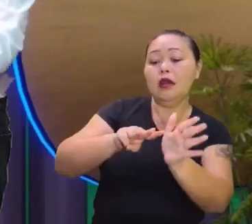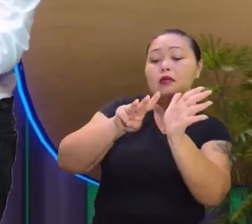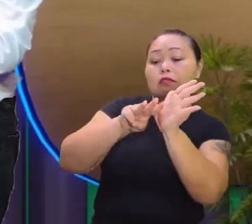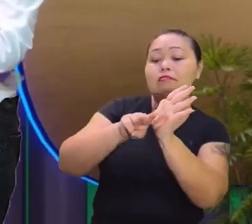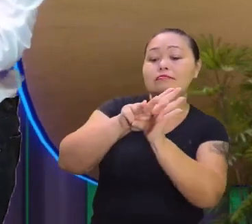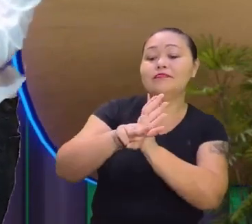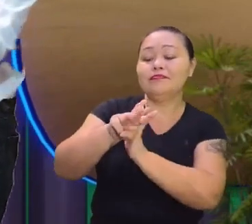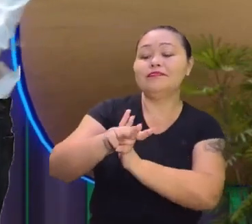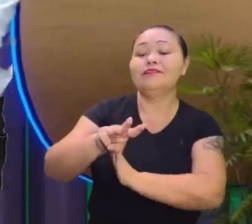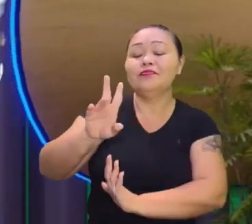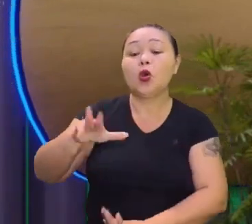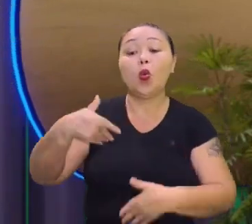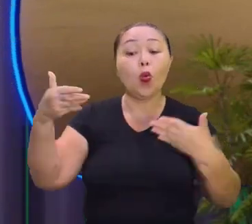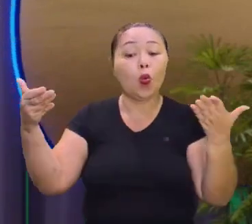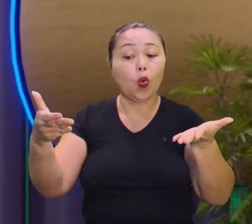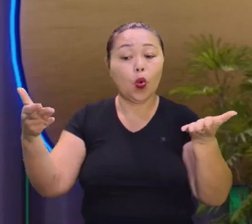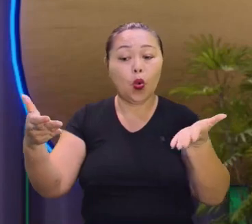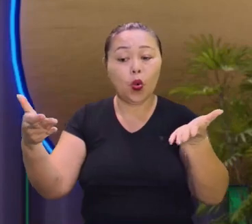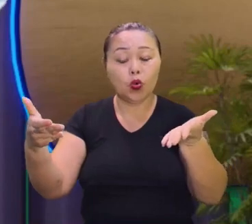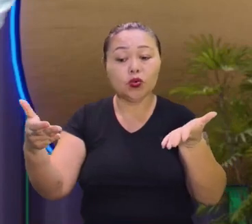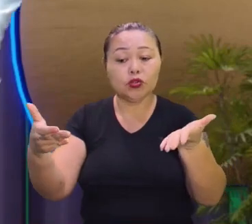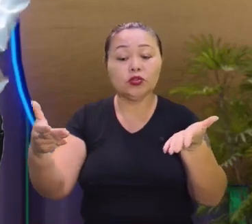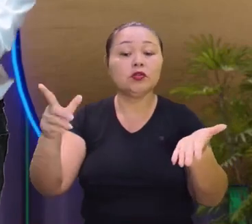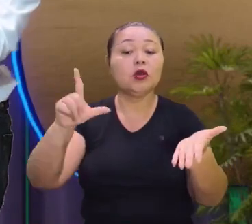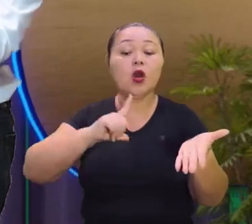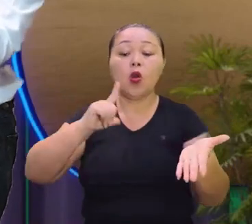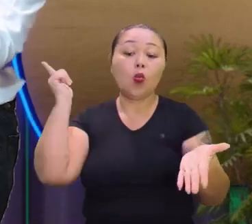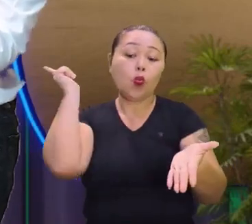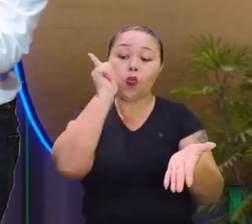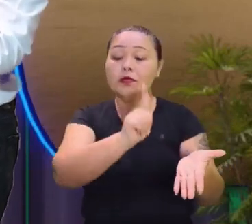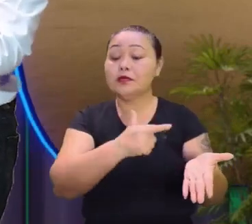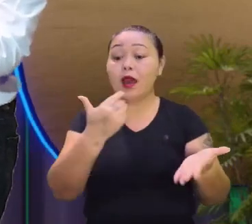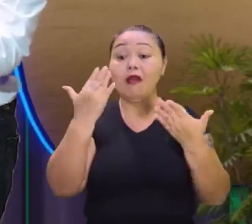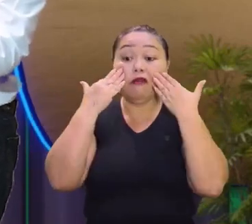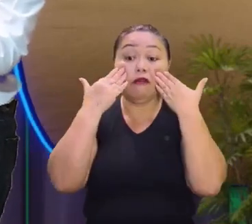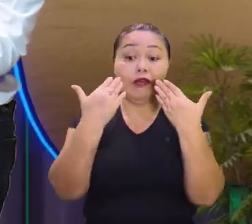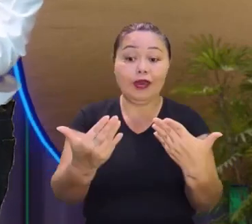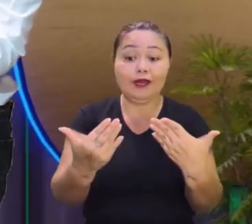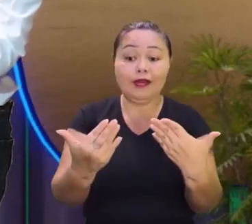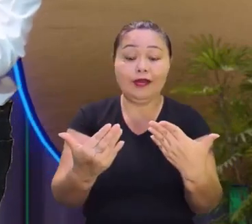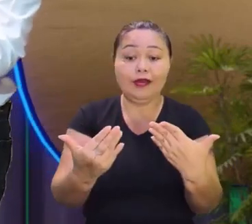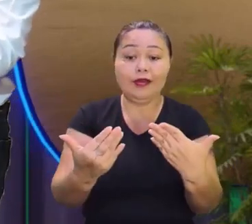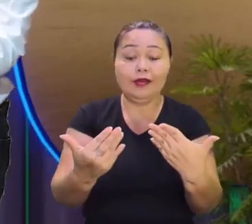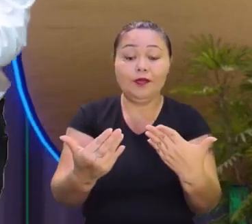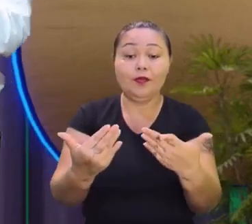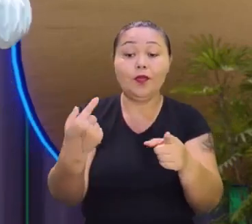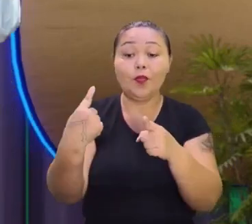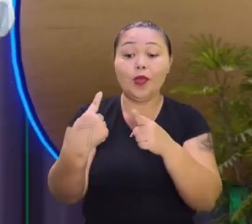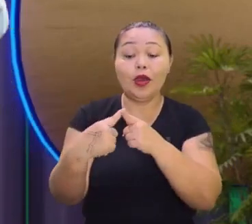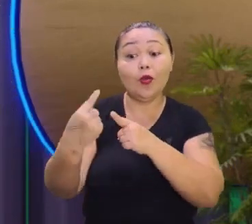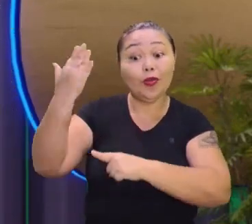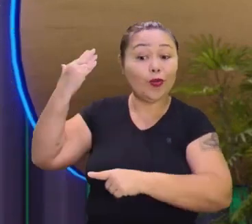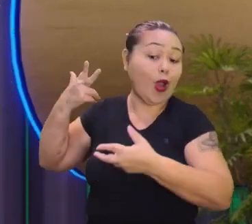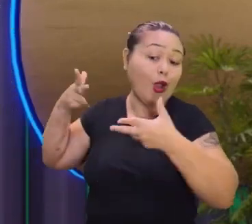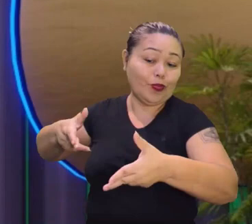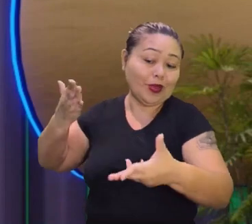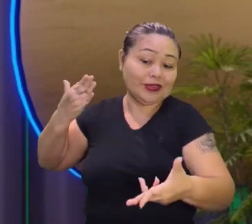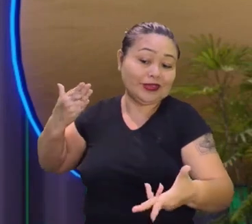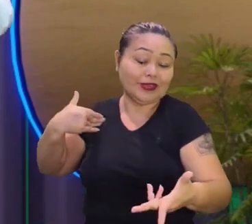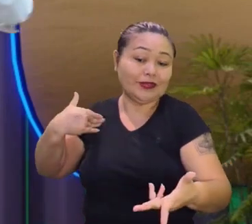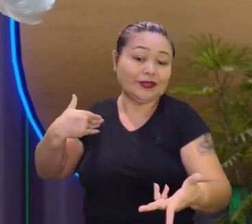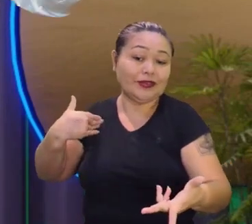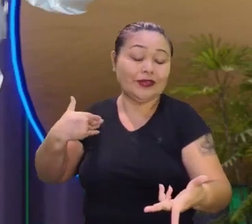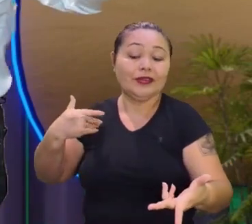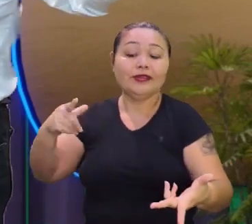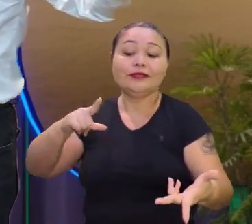Madeira. Entendido. Hoje, nós não conseguimos ver isso como no passado.